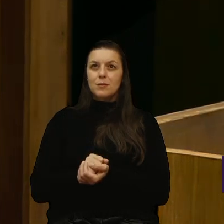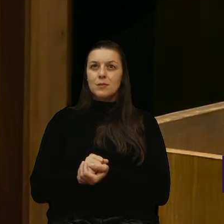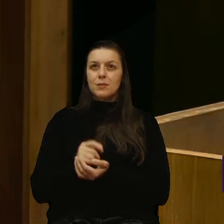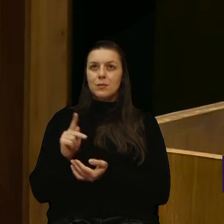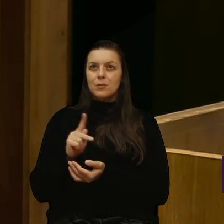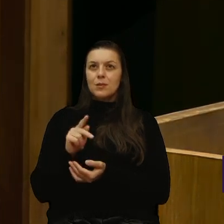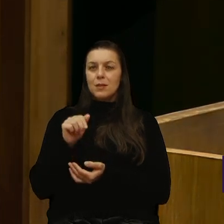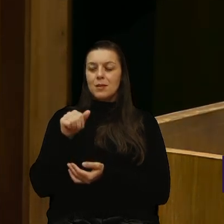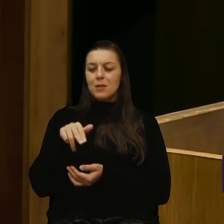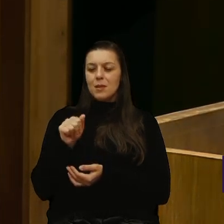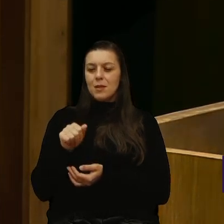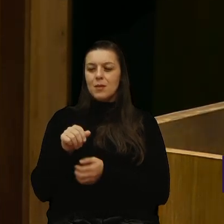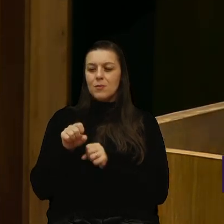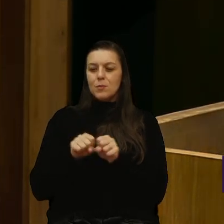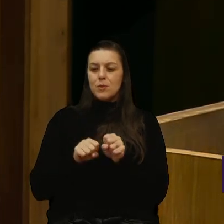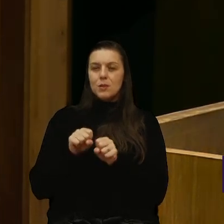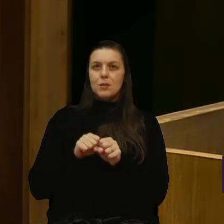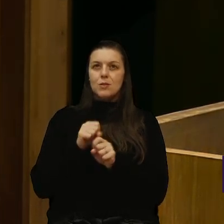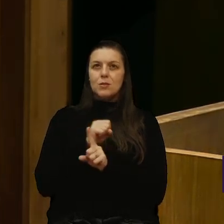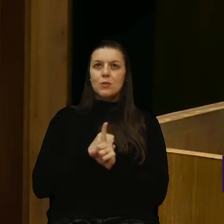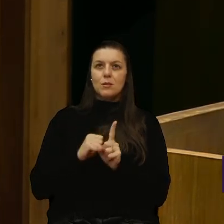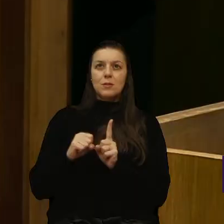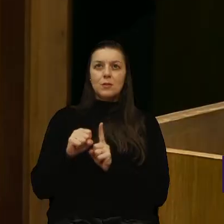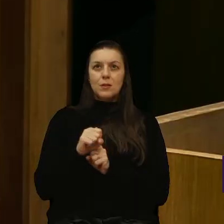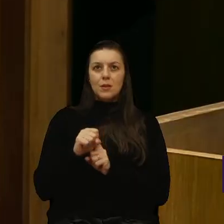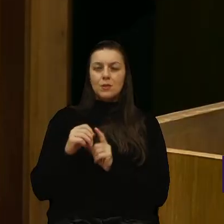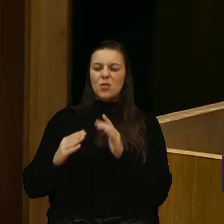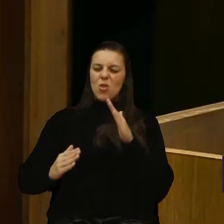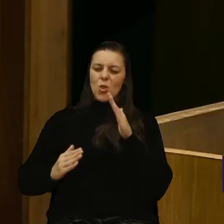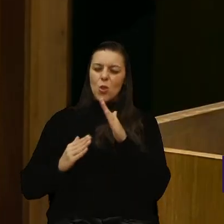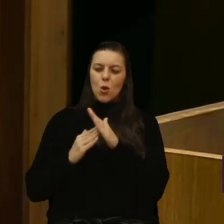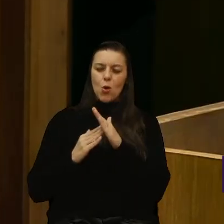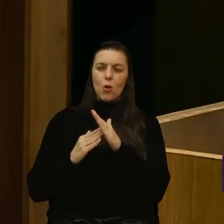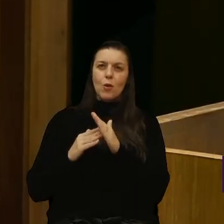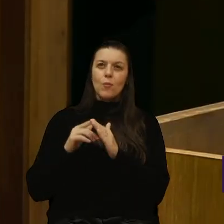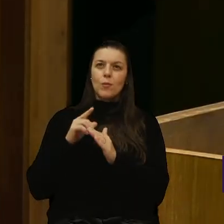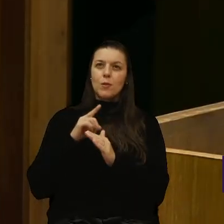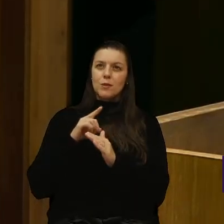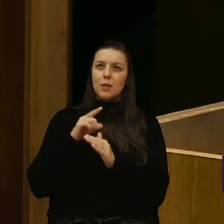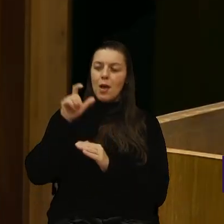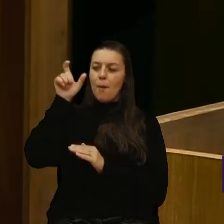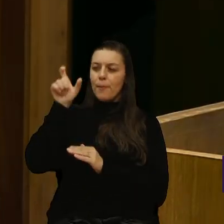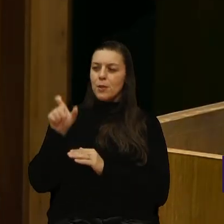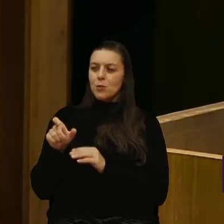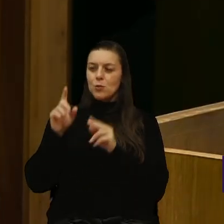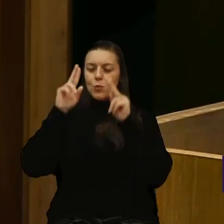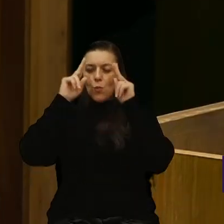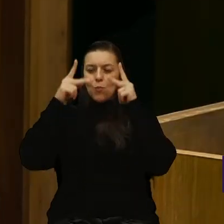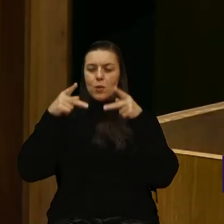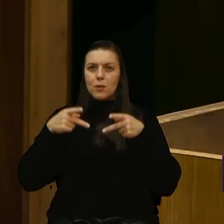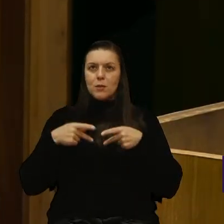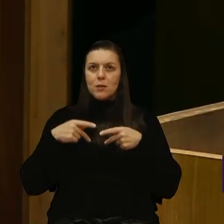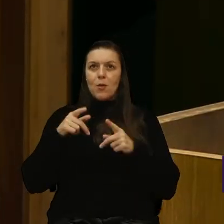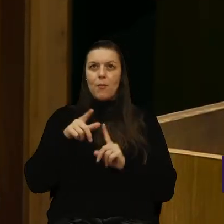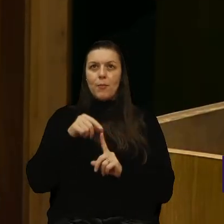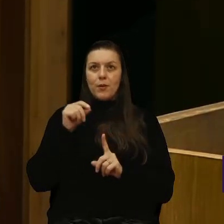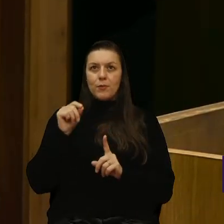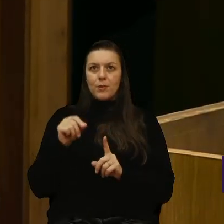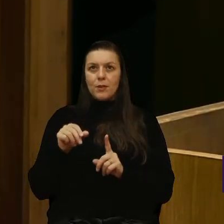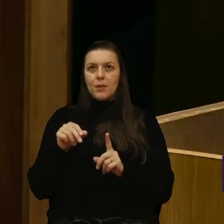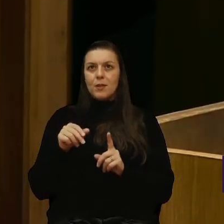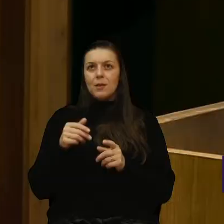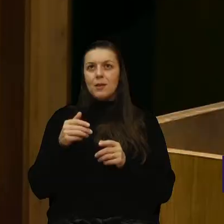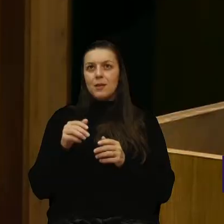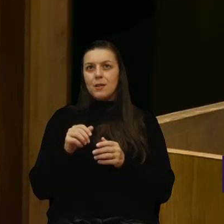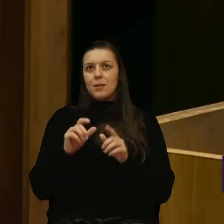Camardello, acho que na formação da sociedade, no topo deve estar a dignidade da pessoa humana. E eu preferi fazer a minha campanha no